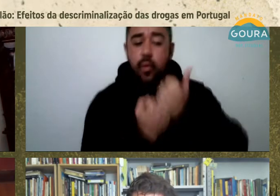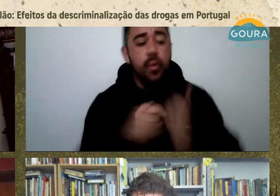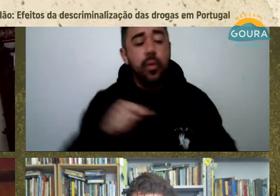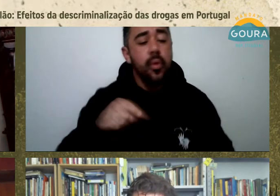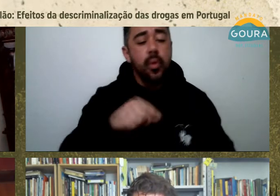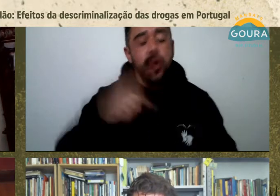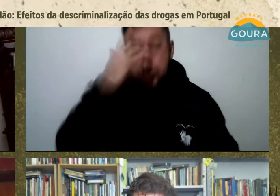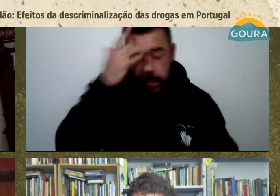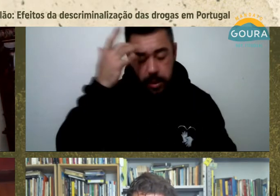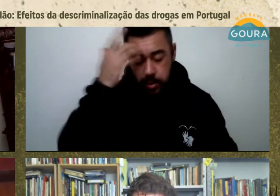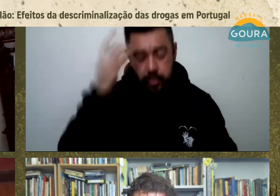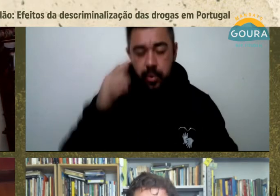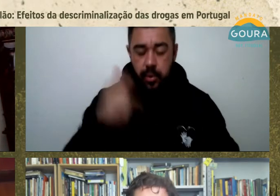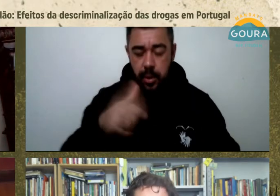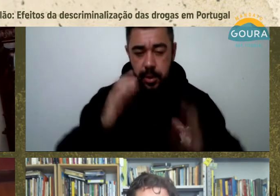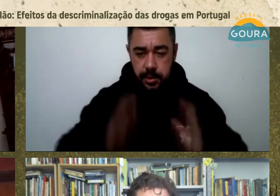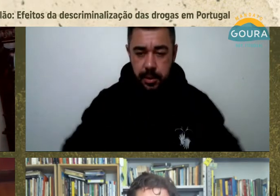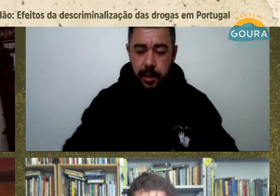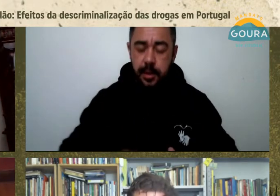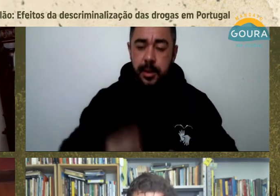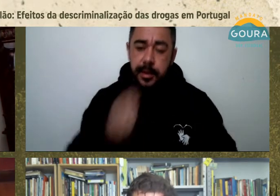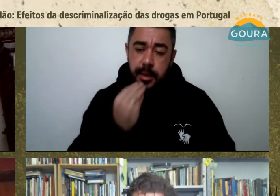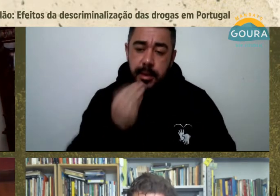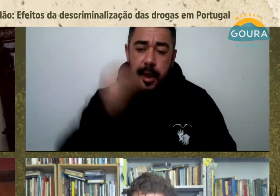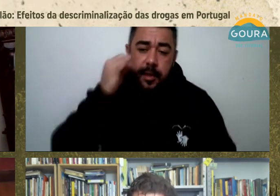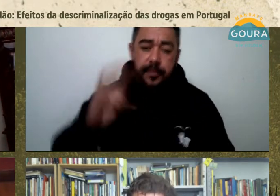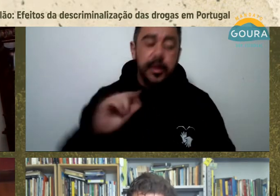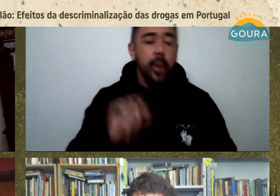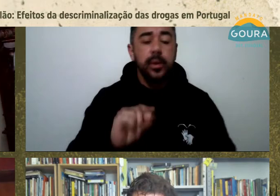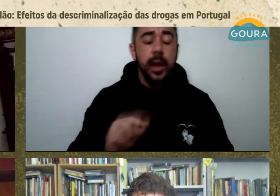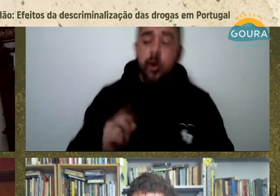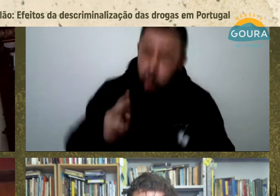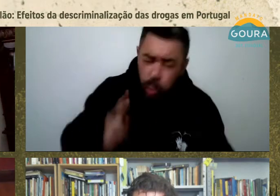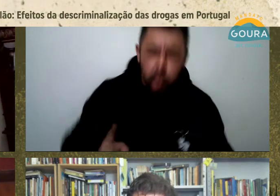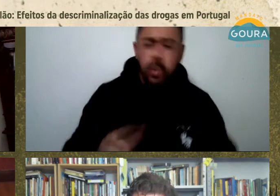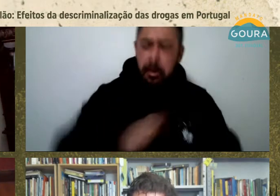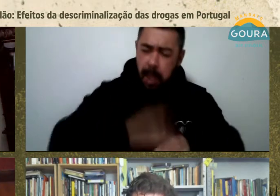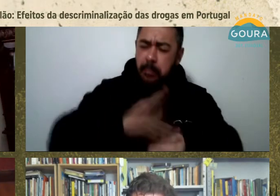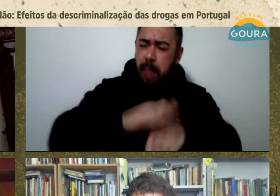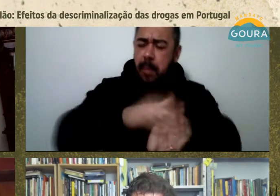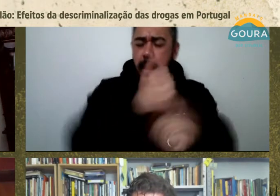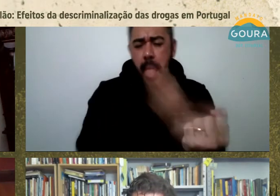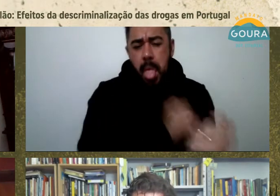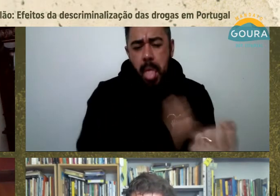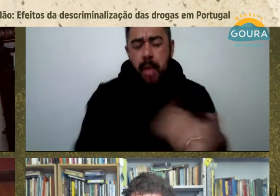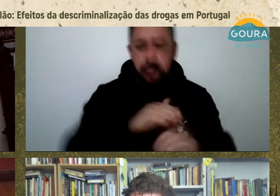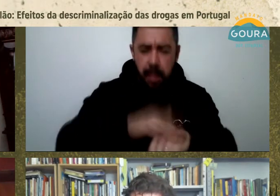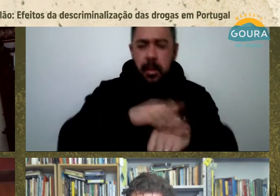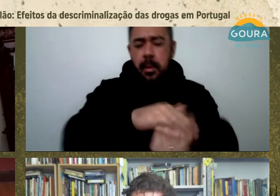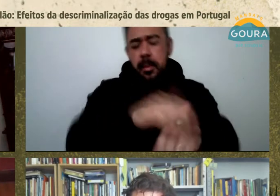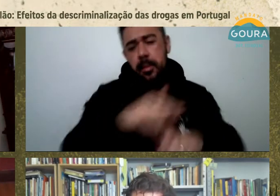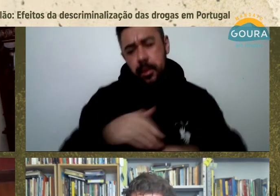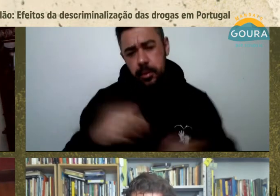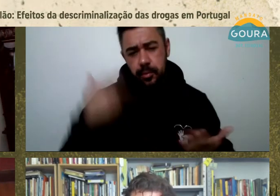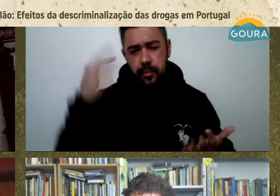tentar evitar que os consumos venham a tornar-se mais complicados no